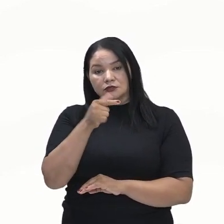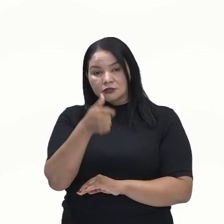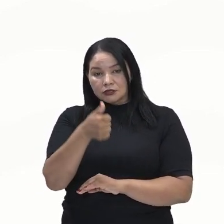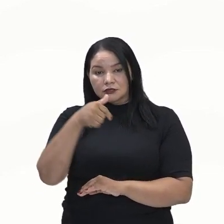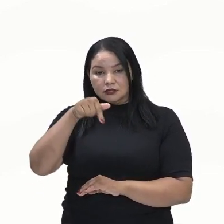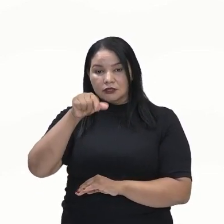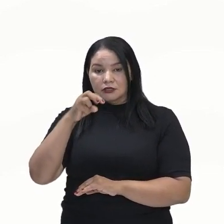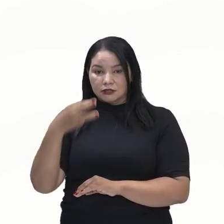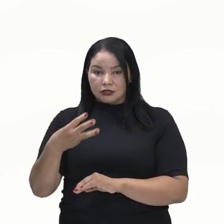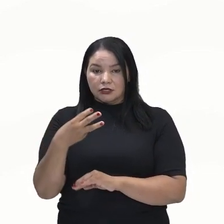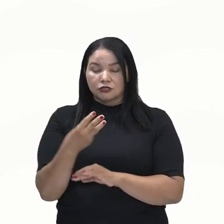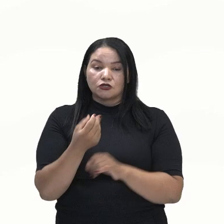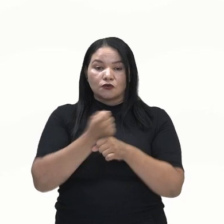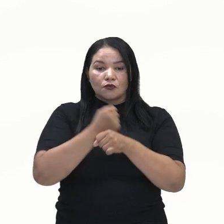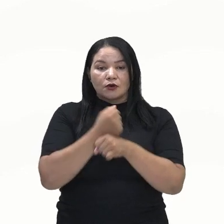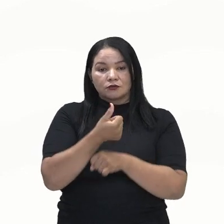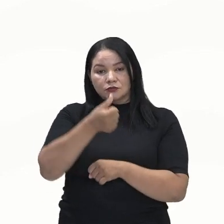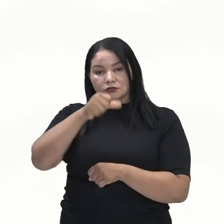3.173 de